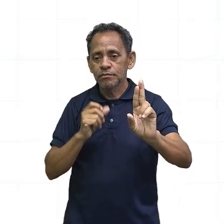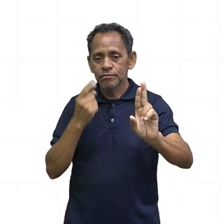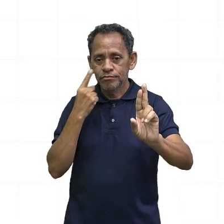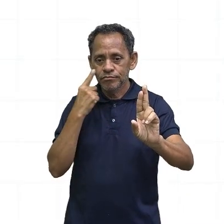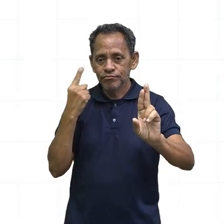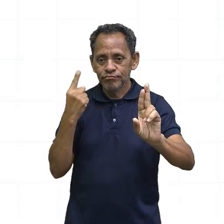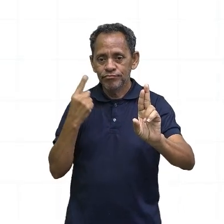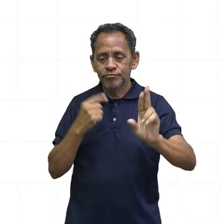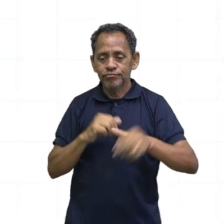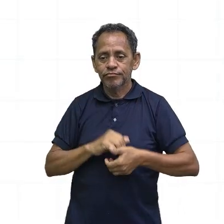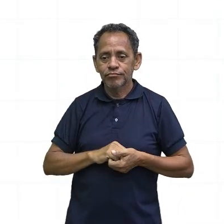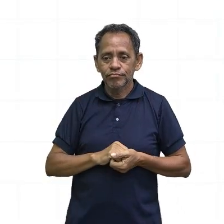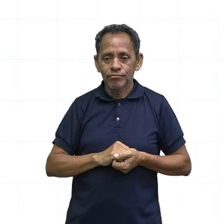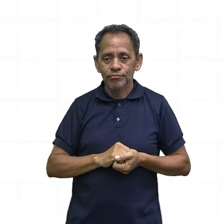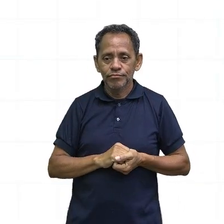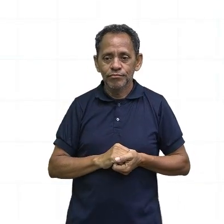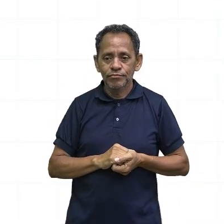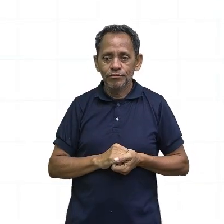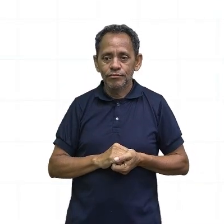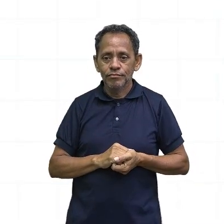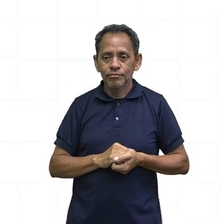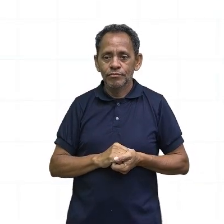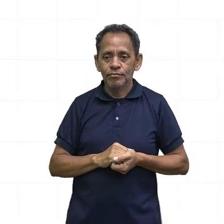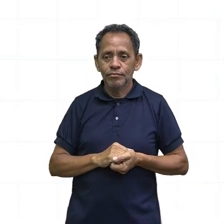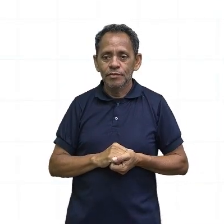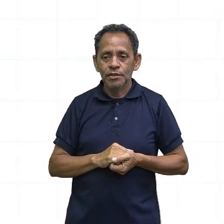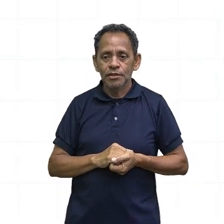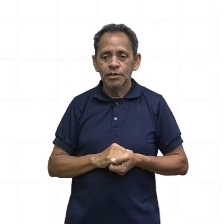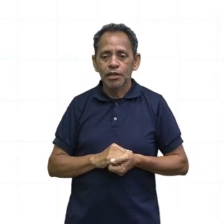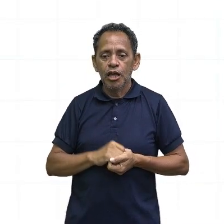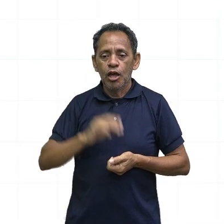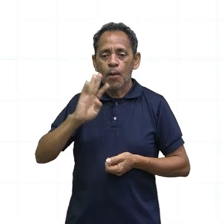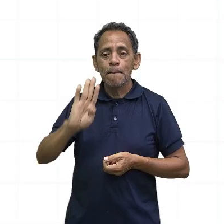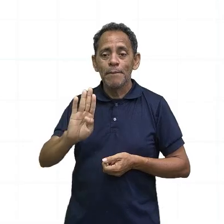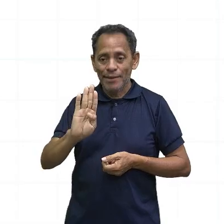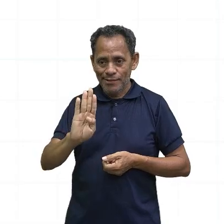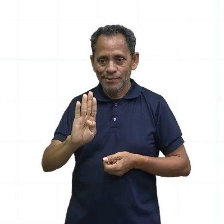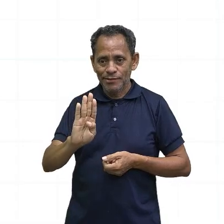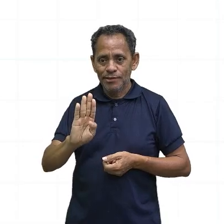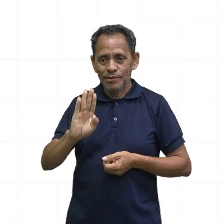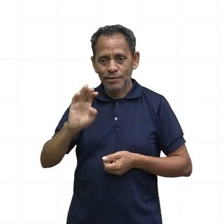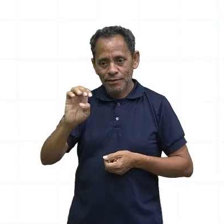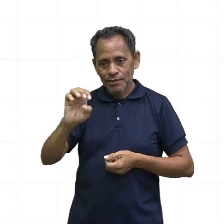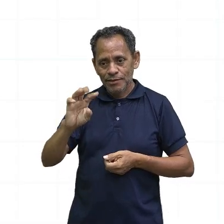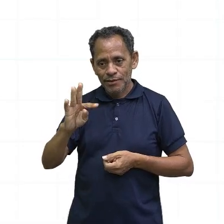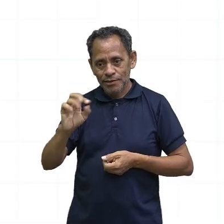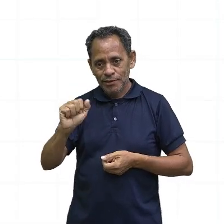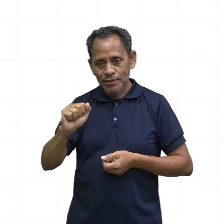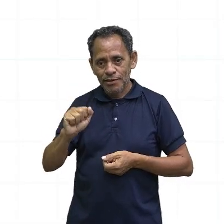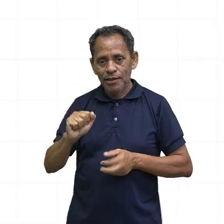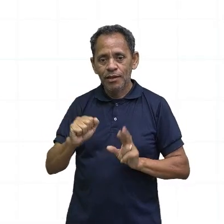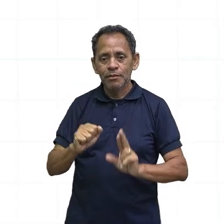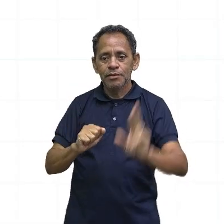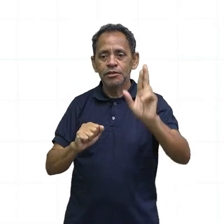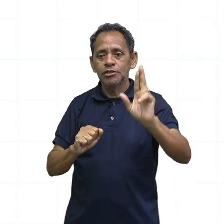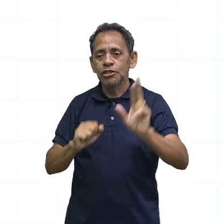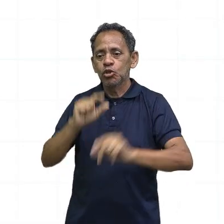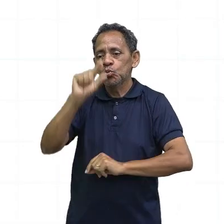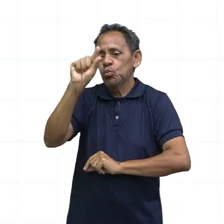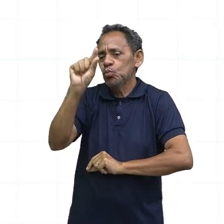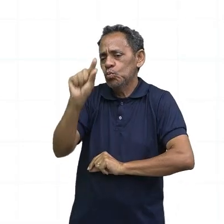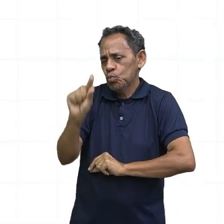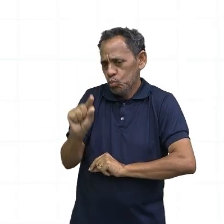uma olhadinha, né? A beta já, como você está vendo aí, é essa minúscula